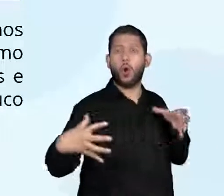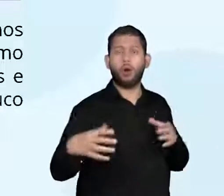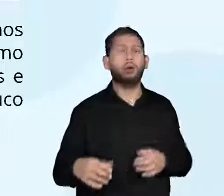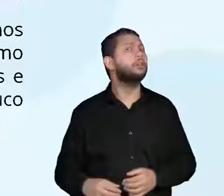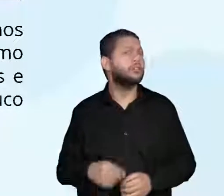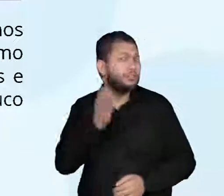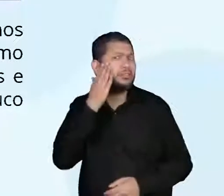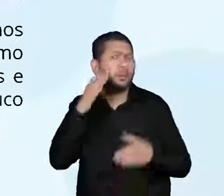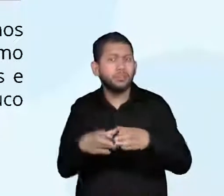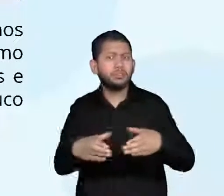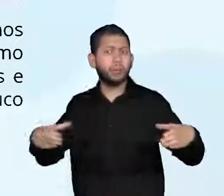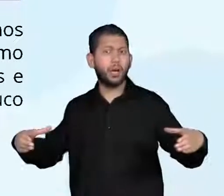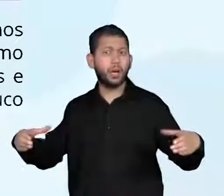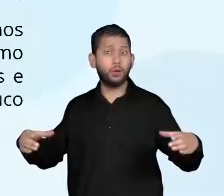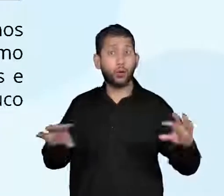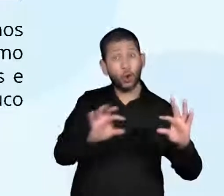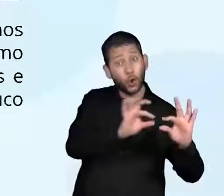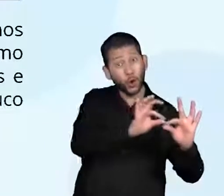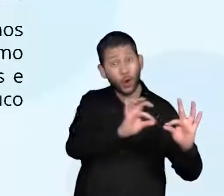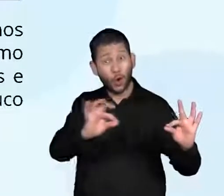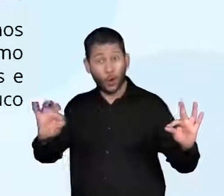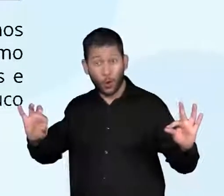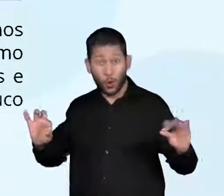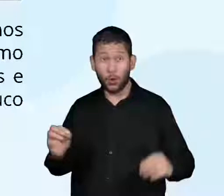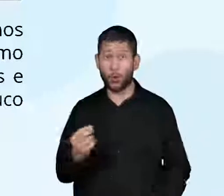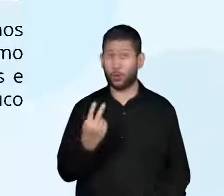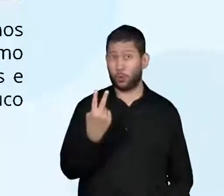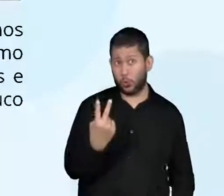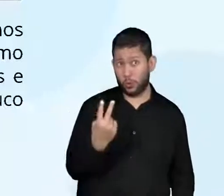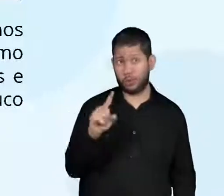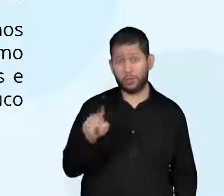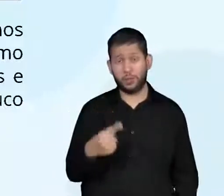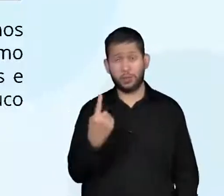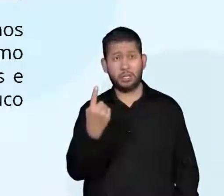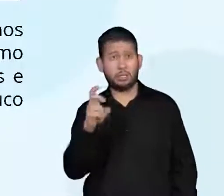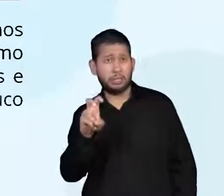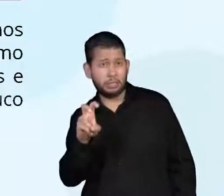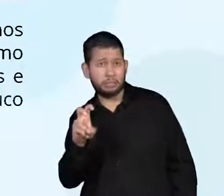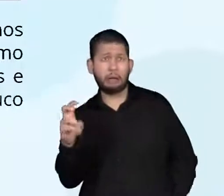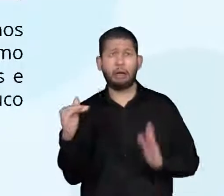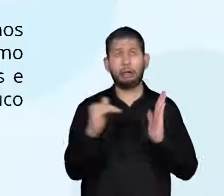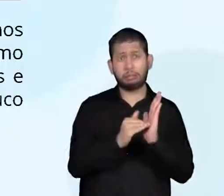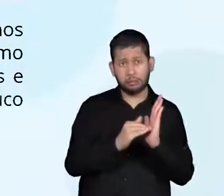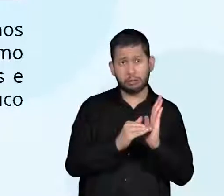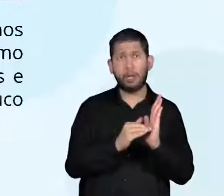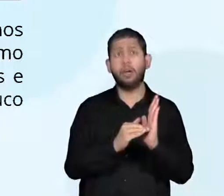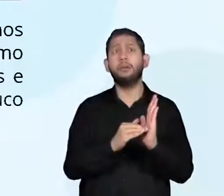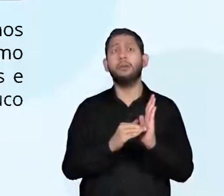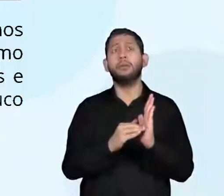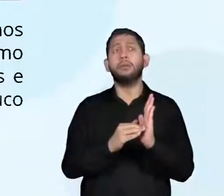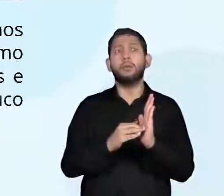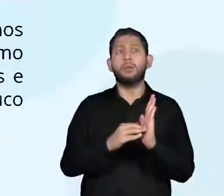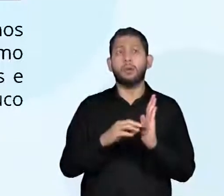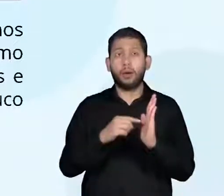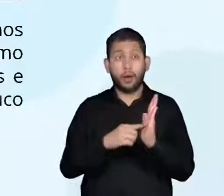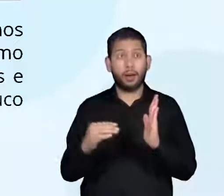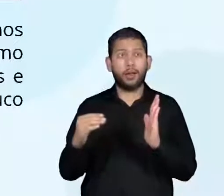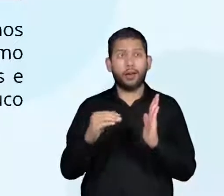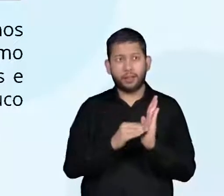2,55 metros de comprimento e 1,85 quilogramas. E a fêmea